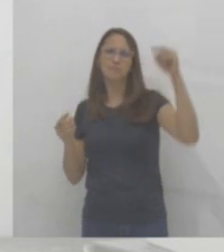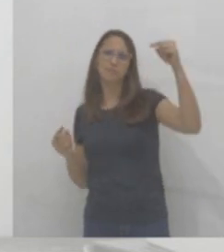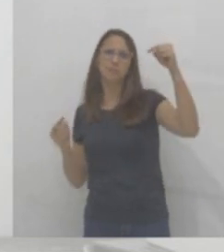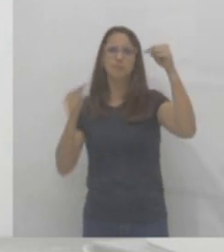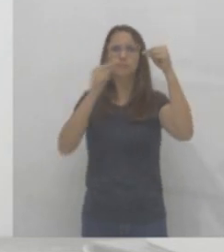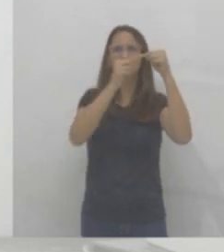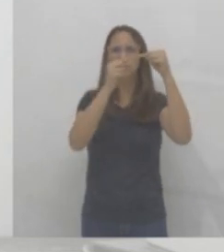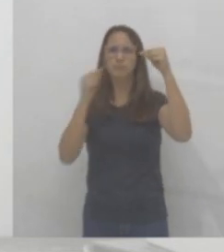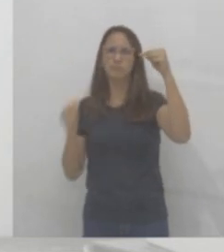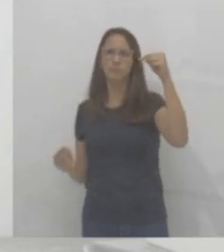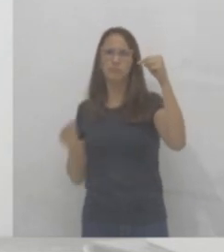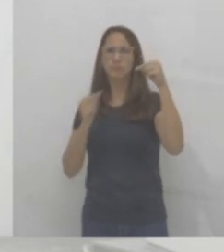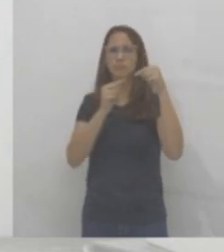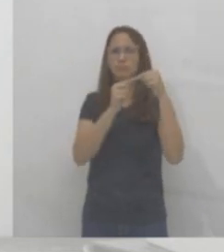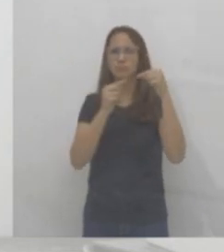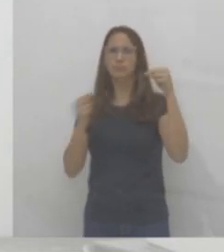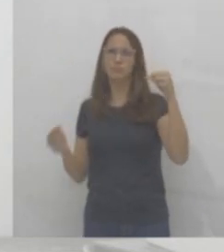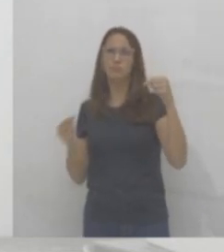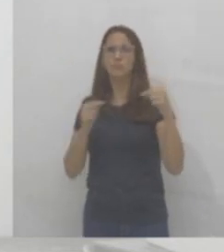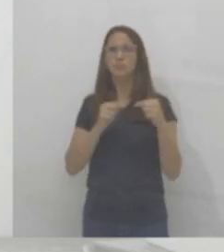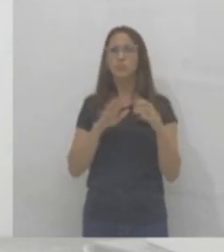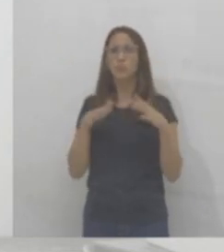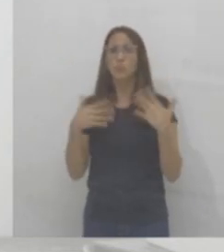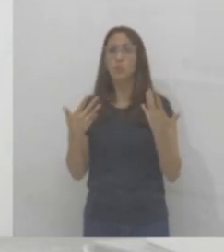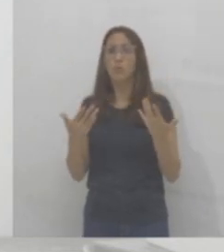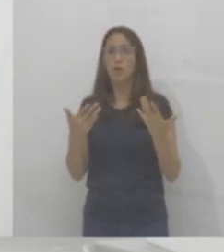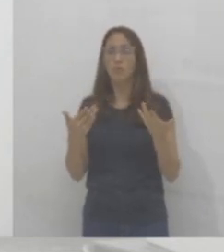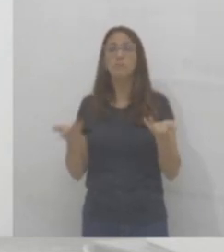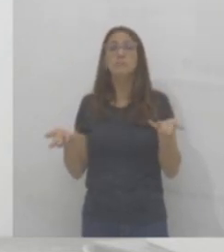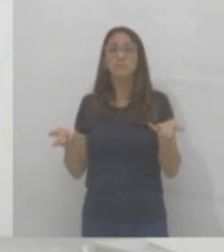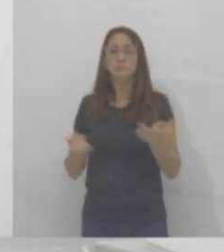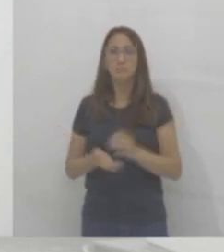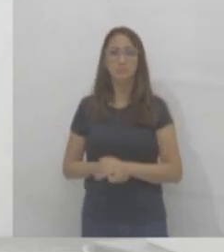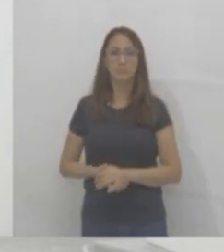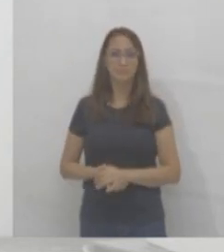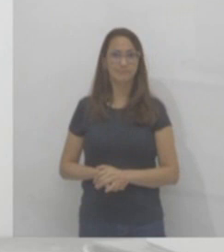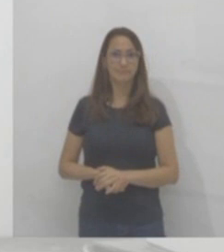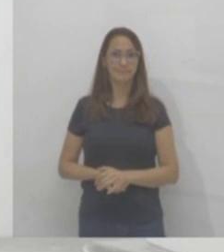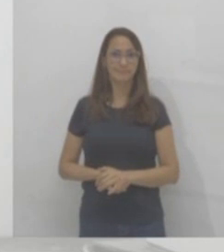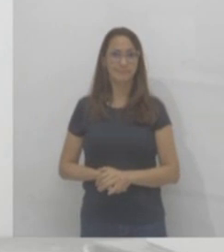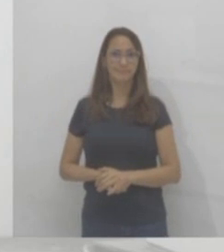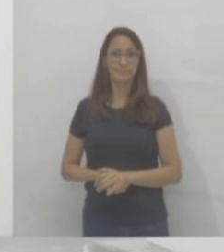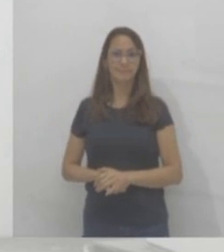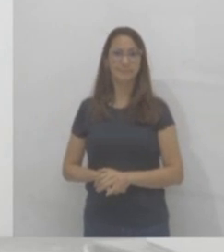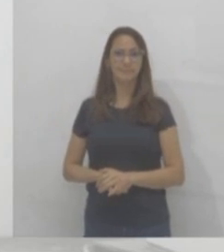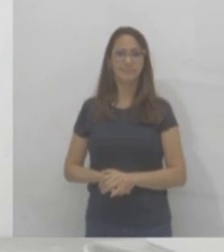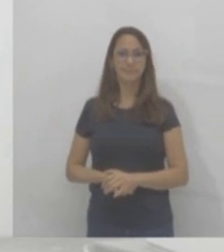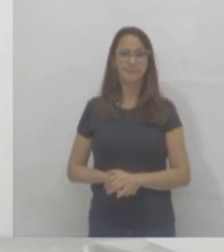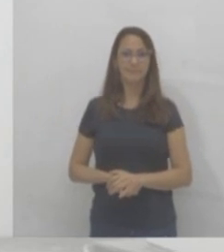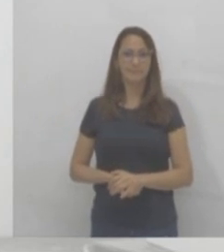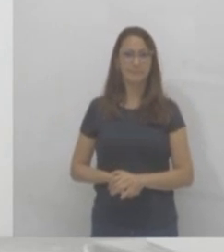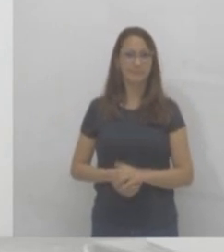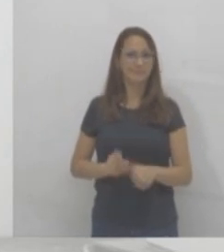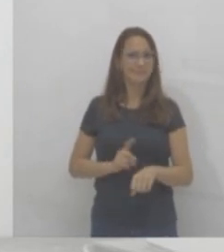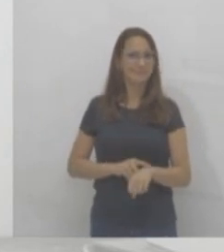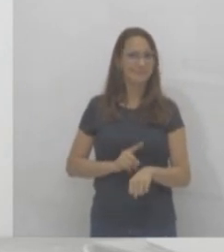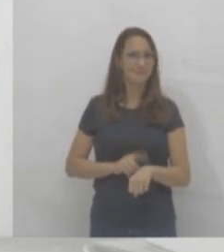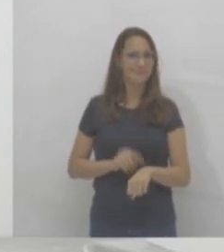ver qual que você pensa que se encaixaria melhor para completar. Vamos lá? Mais um